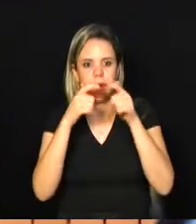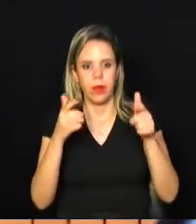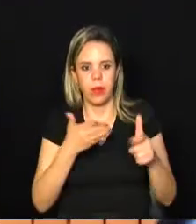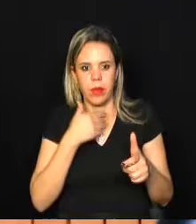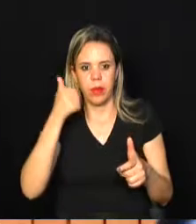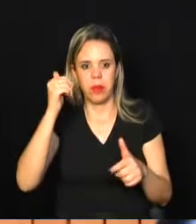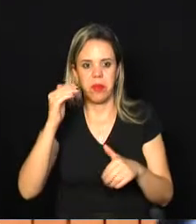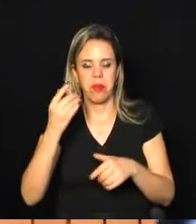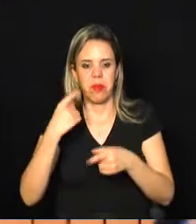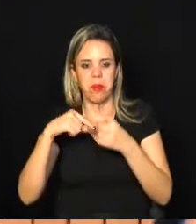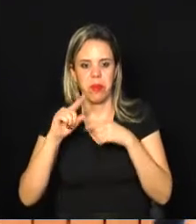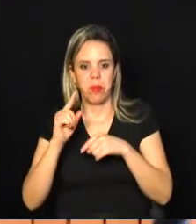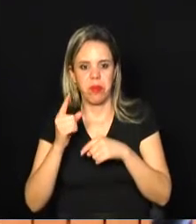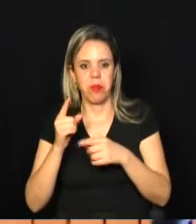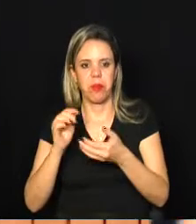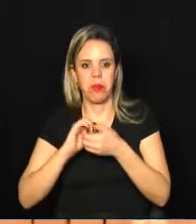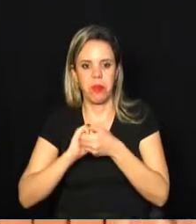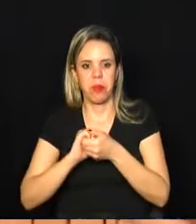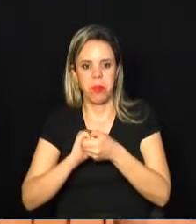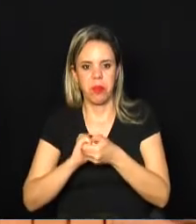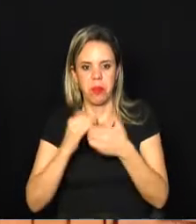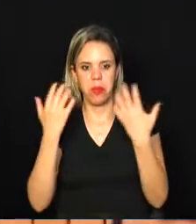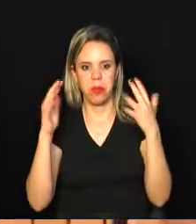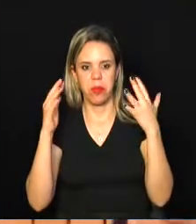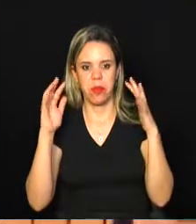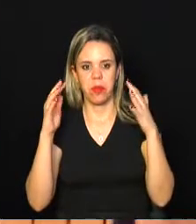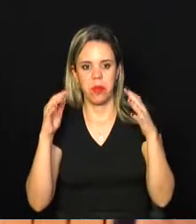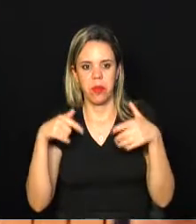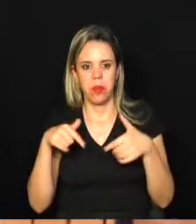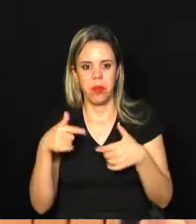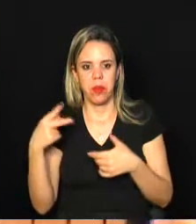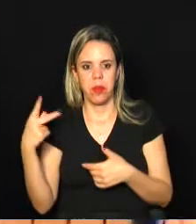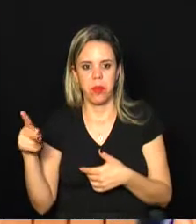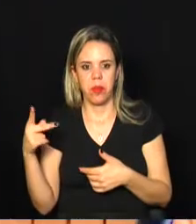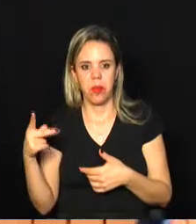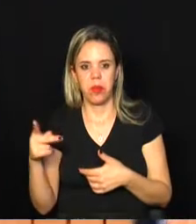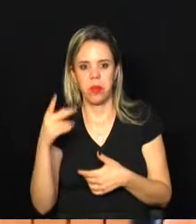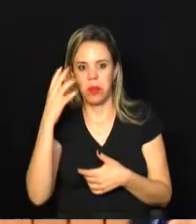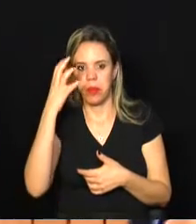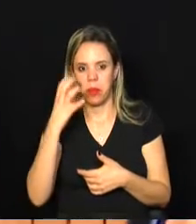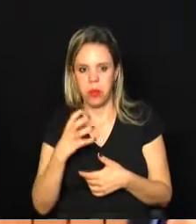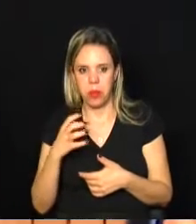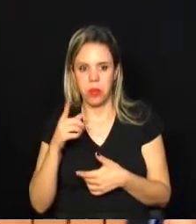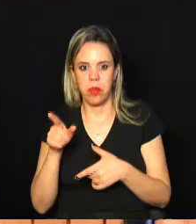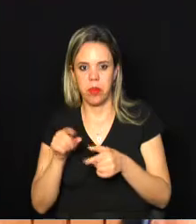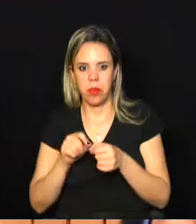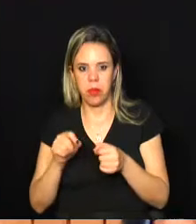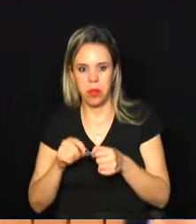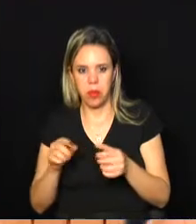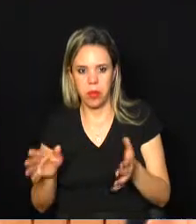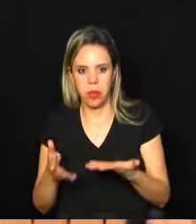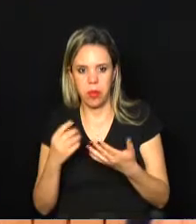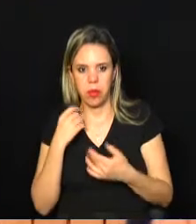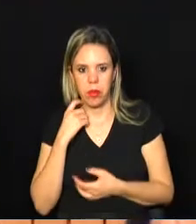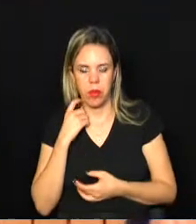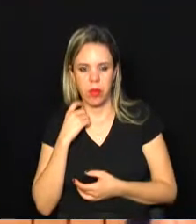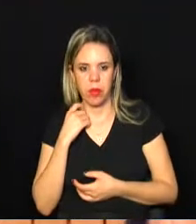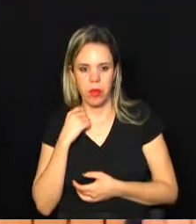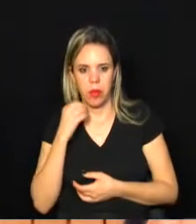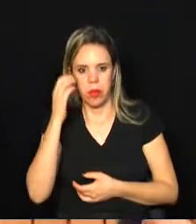sobre a maneira então fica aqui nos cumprimentos pela dedicação pela seriedade com que o senhor conduz